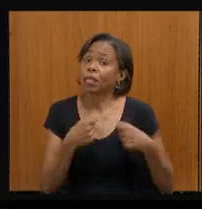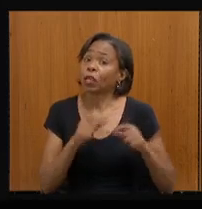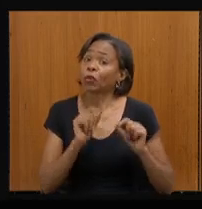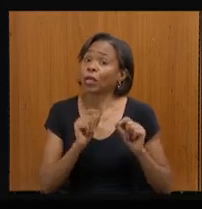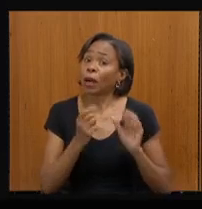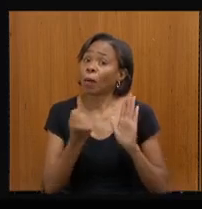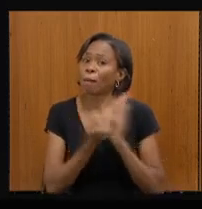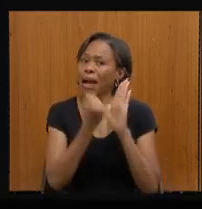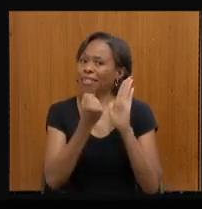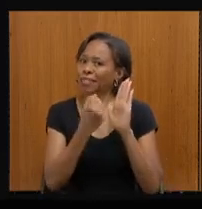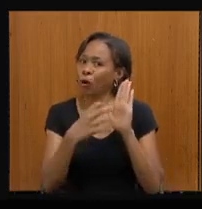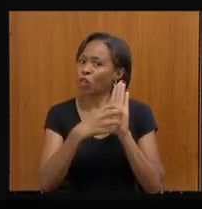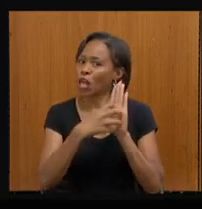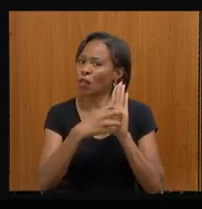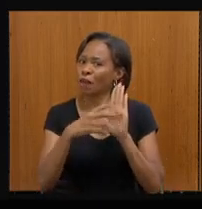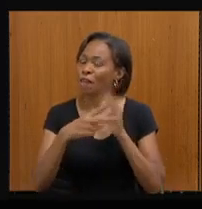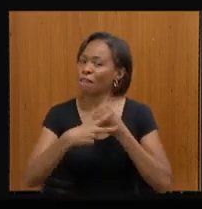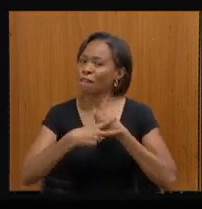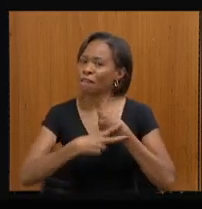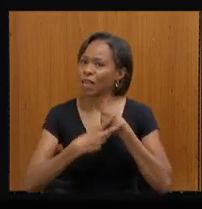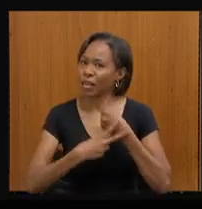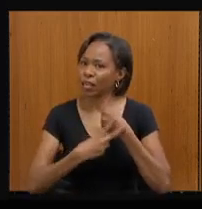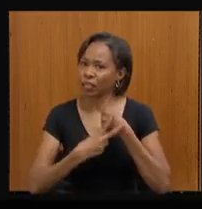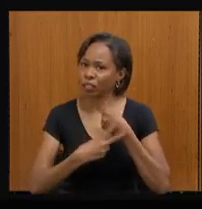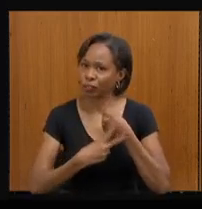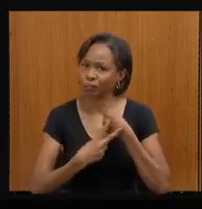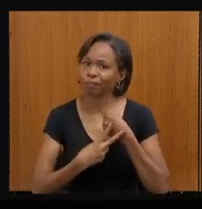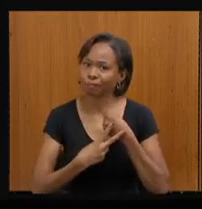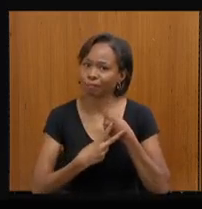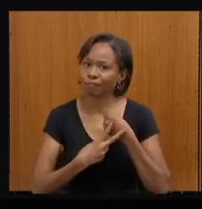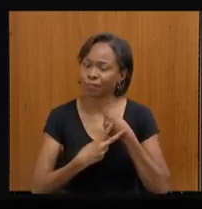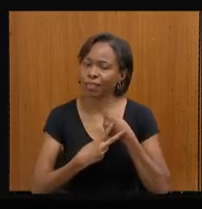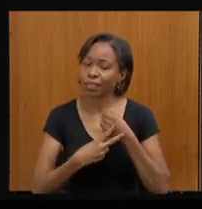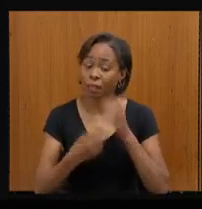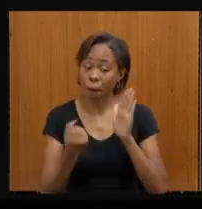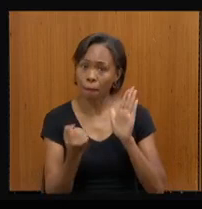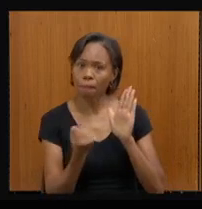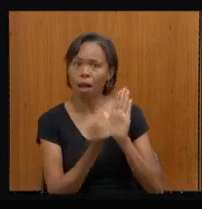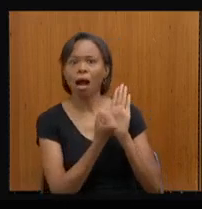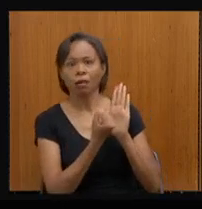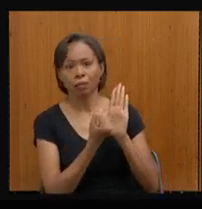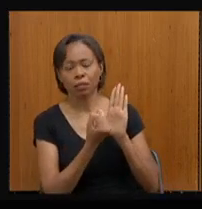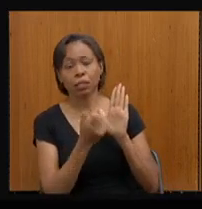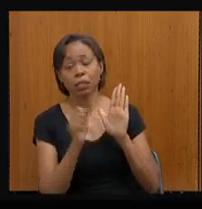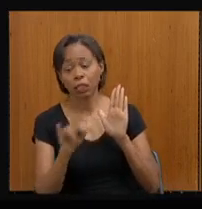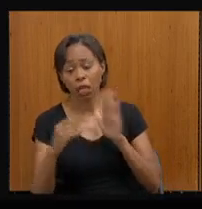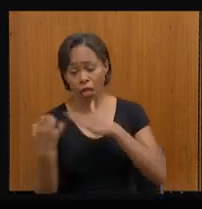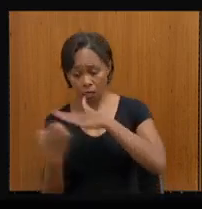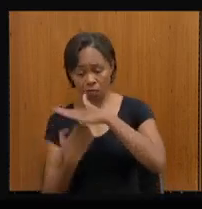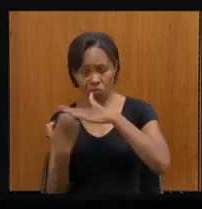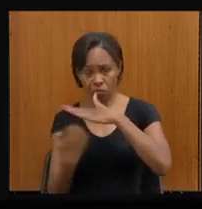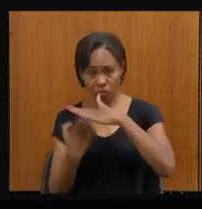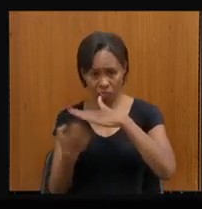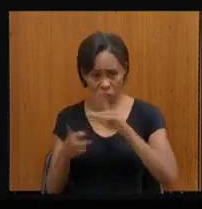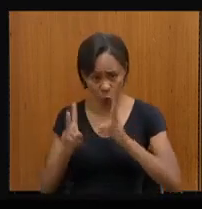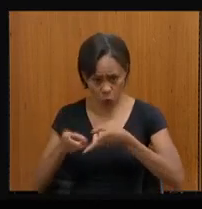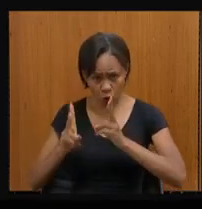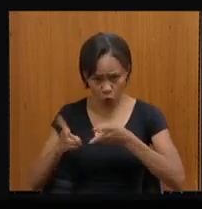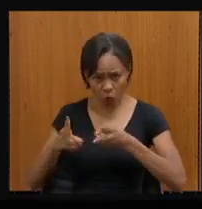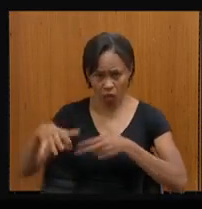Selo Verde então cada dia mais para a empresa está no mercado ela vai